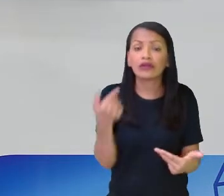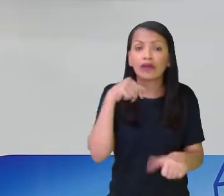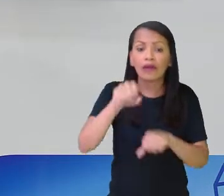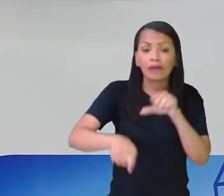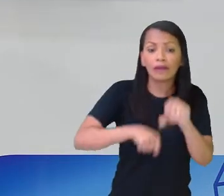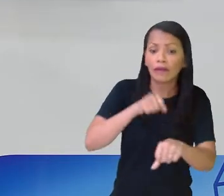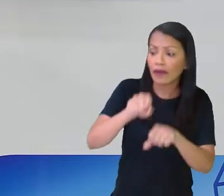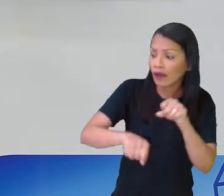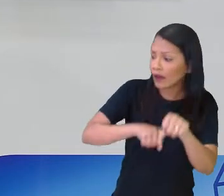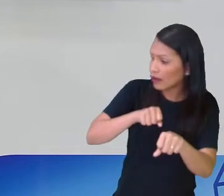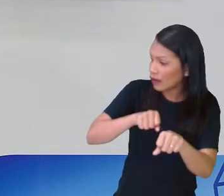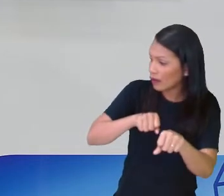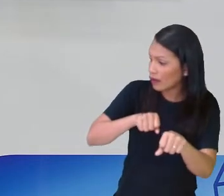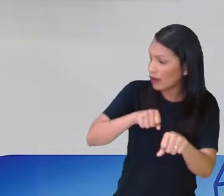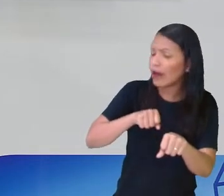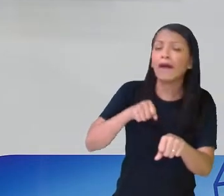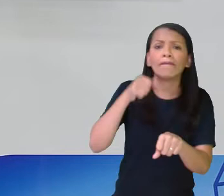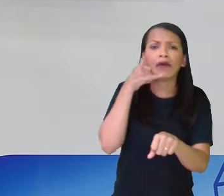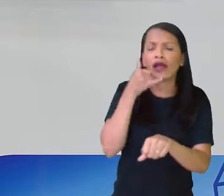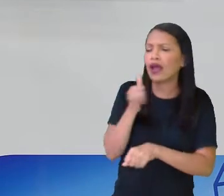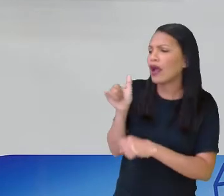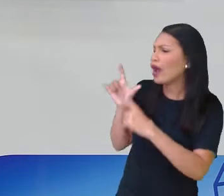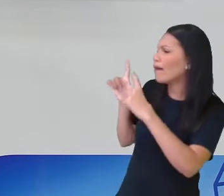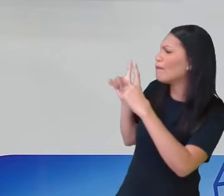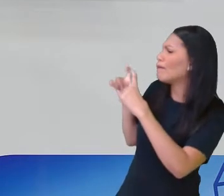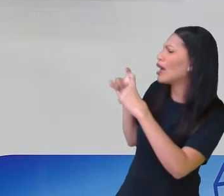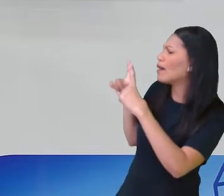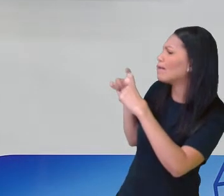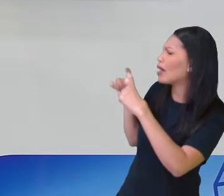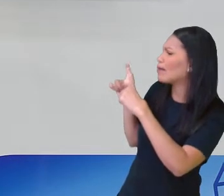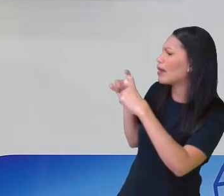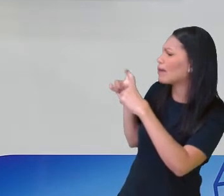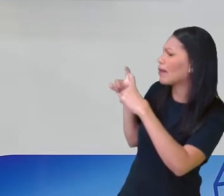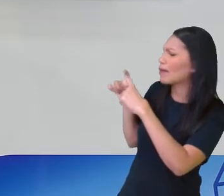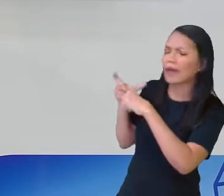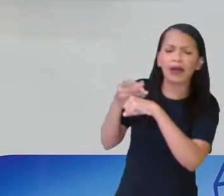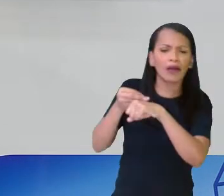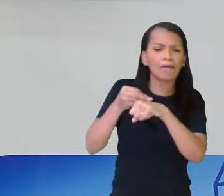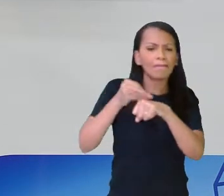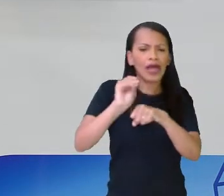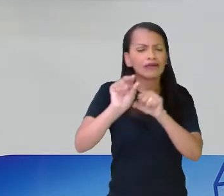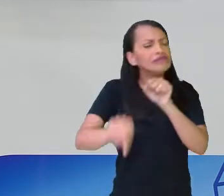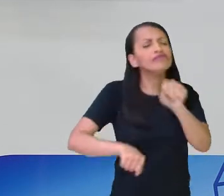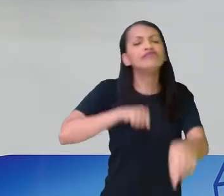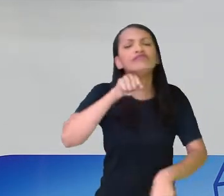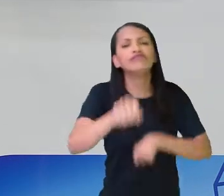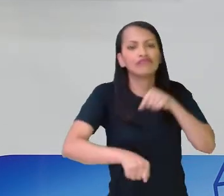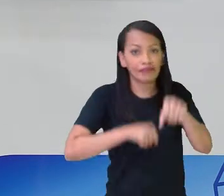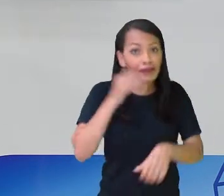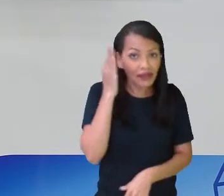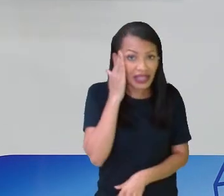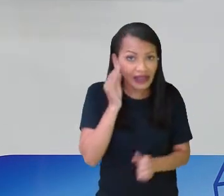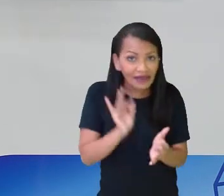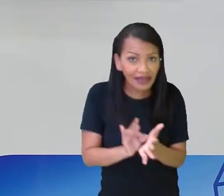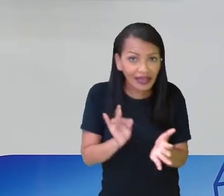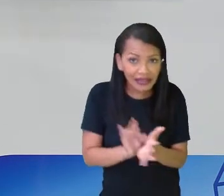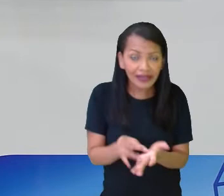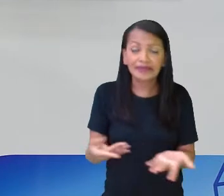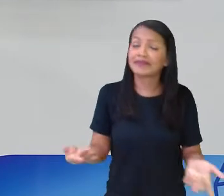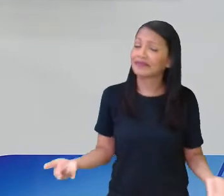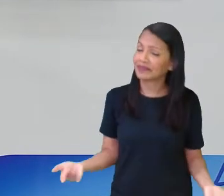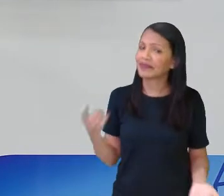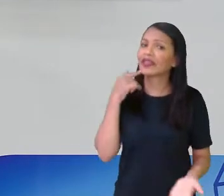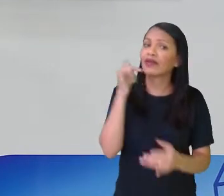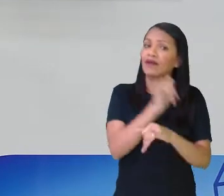quê? Isso. Pega o celular, bate foto, já compartilha em rede social, em grupo da família, em grupo da escola, e